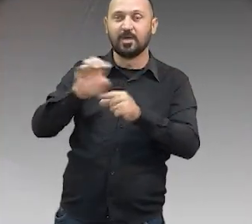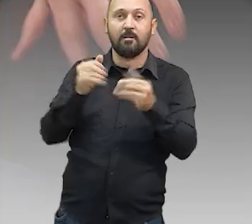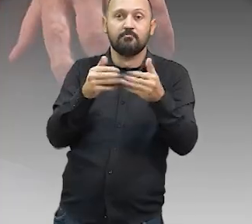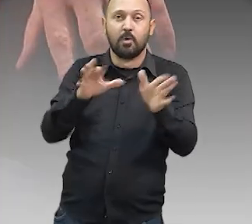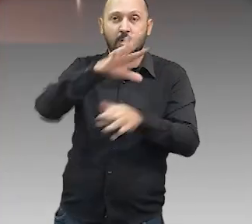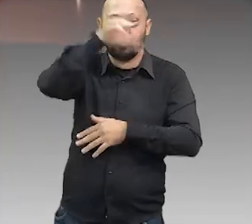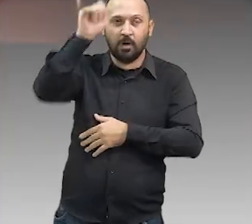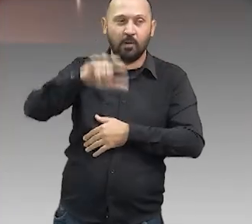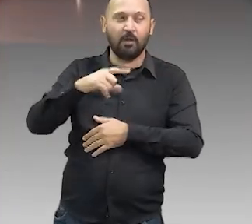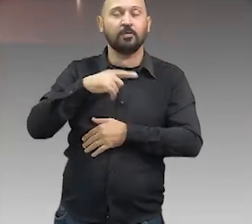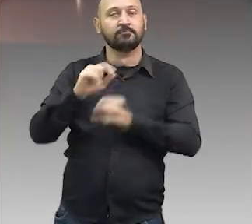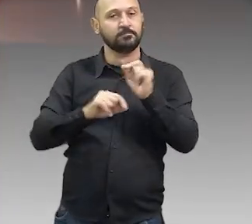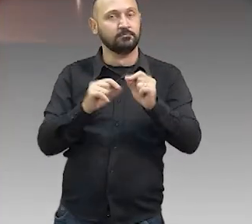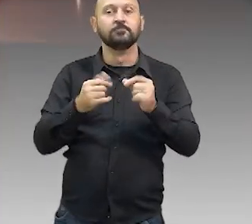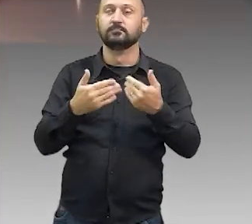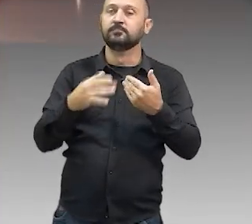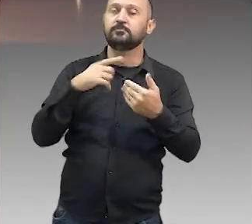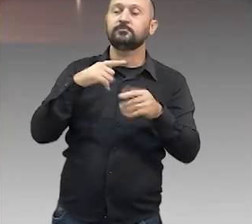lógico, aí